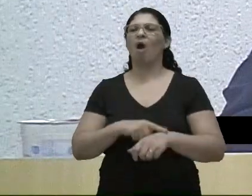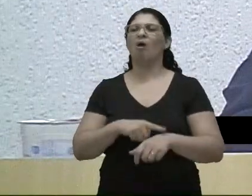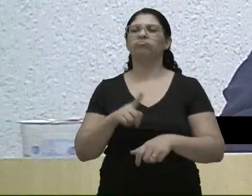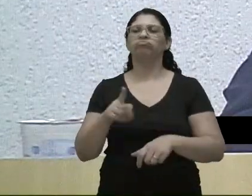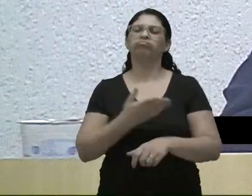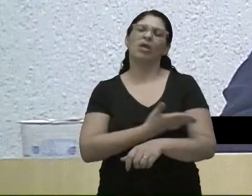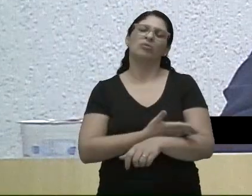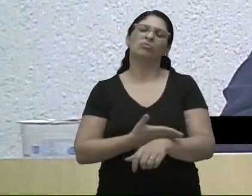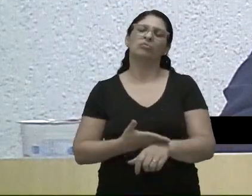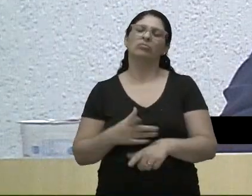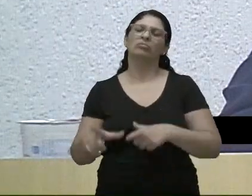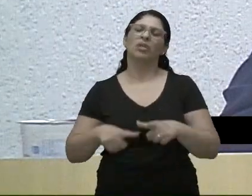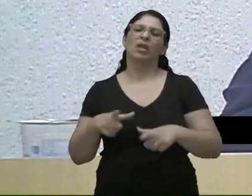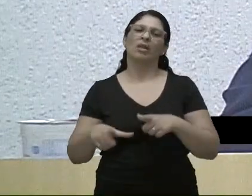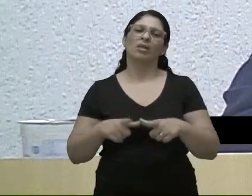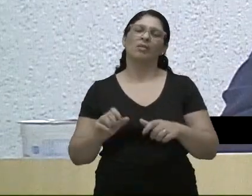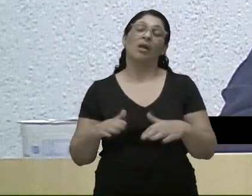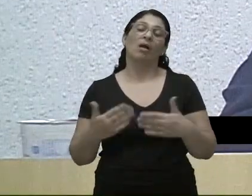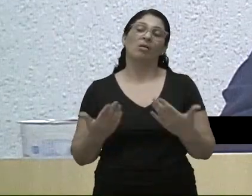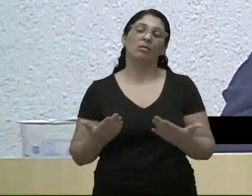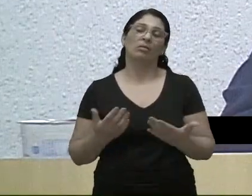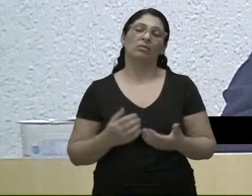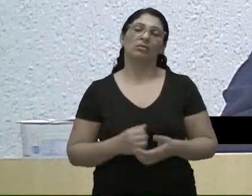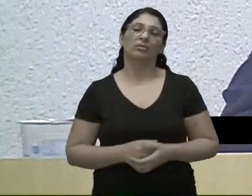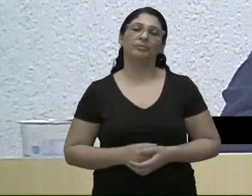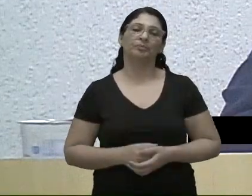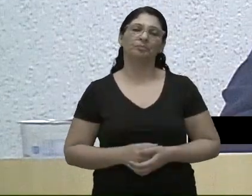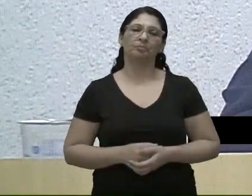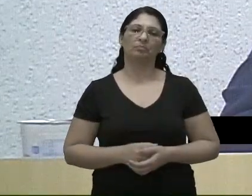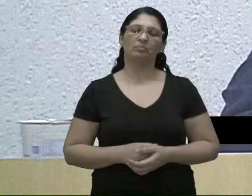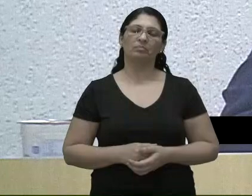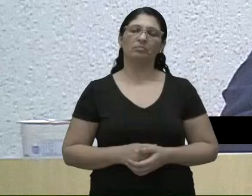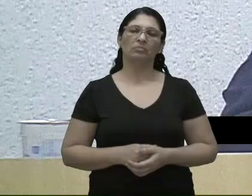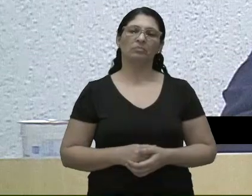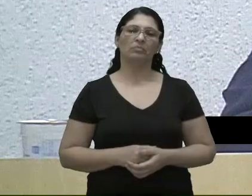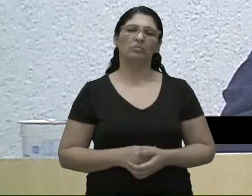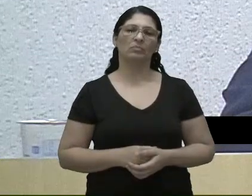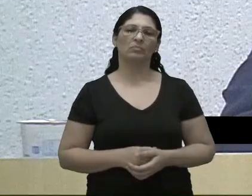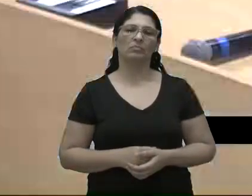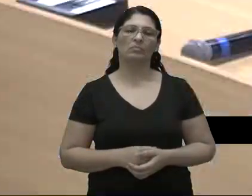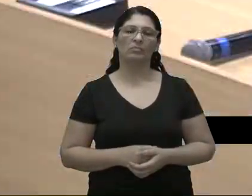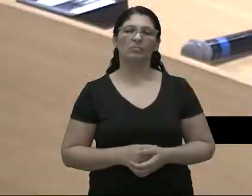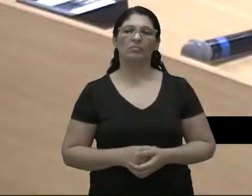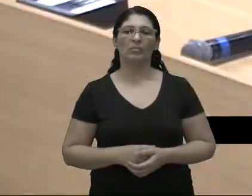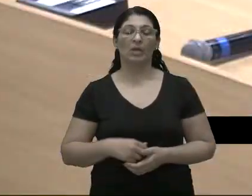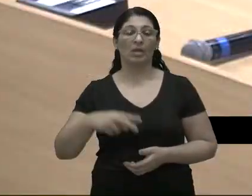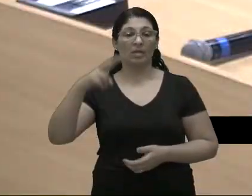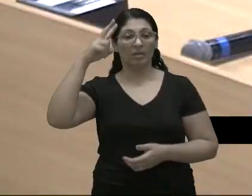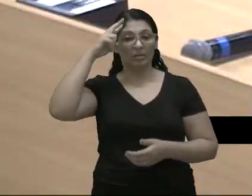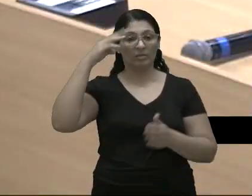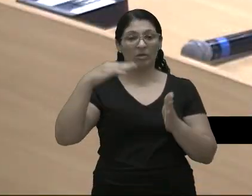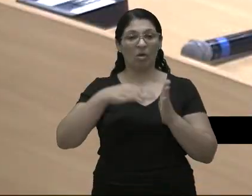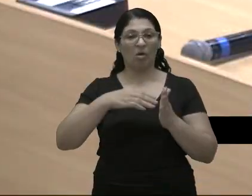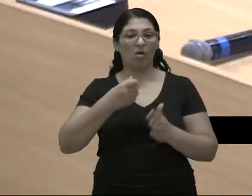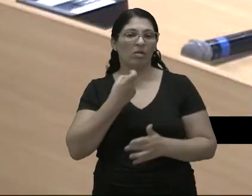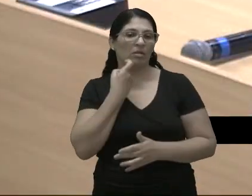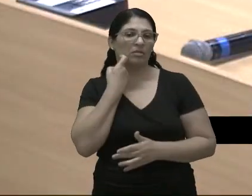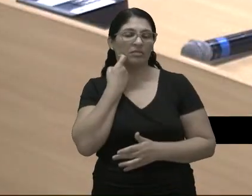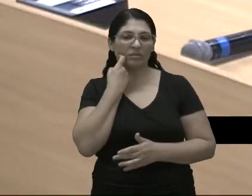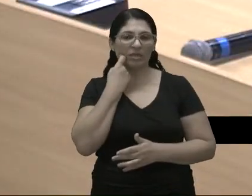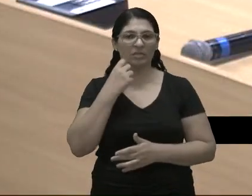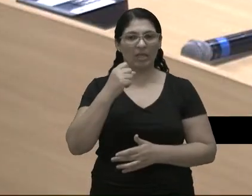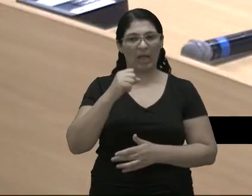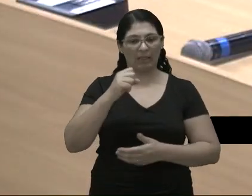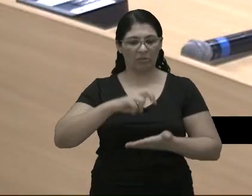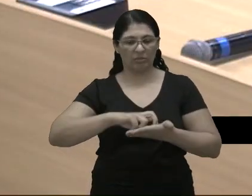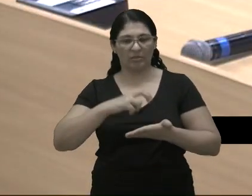costuma cumprir desse expediente aí, desse trabalho, dessa função? Sim, de segunda a sexta, das 8 às 5, mas eu, por